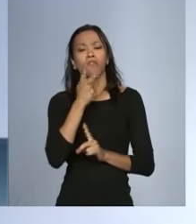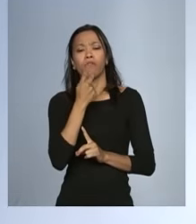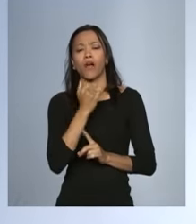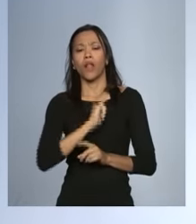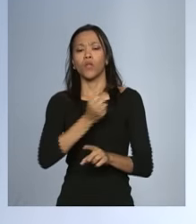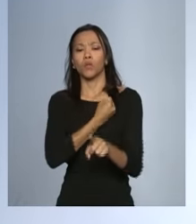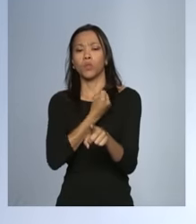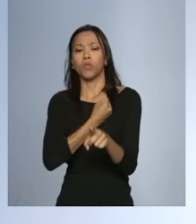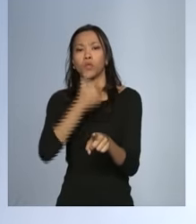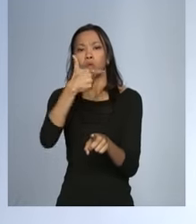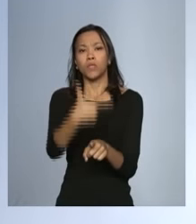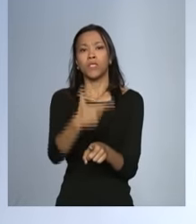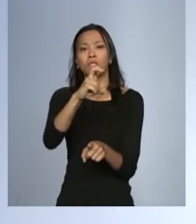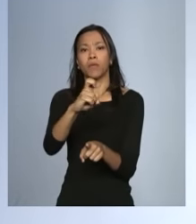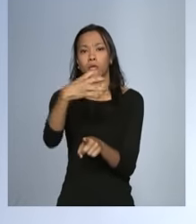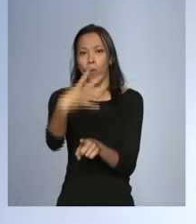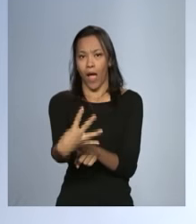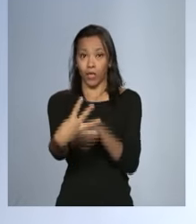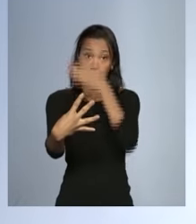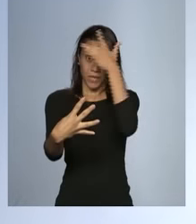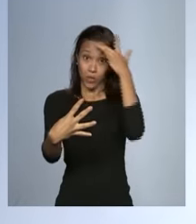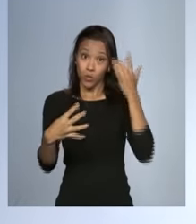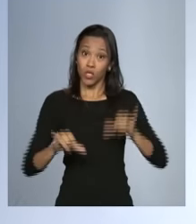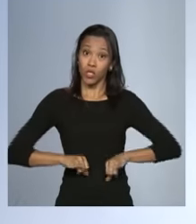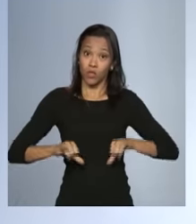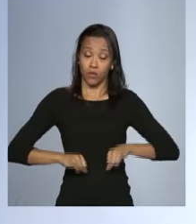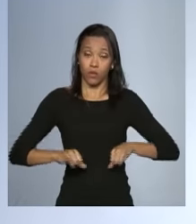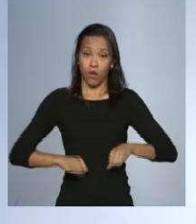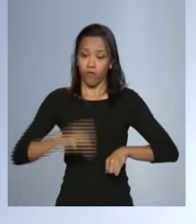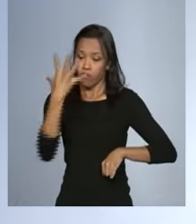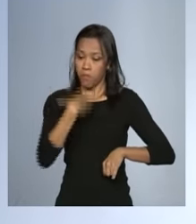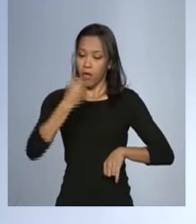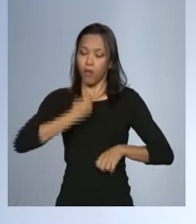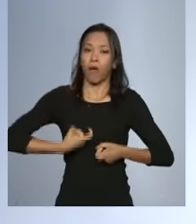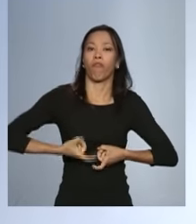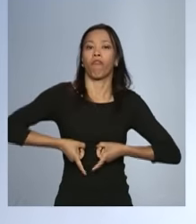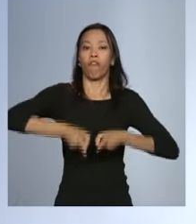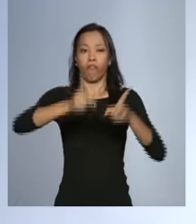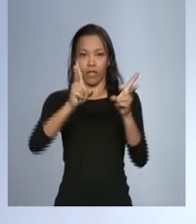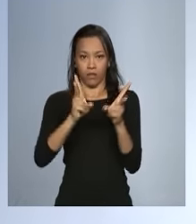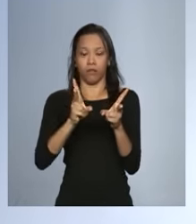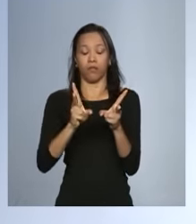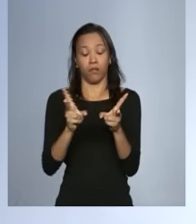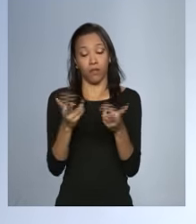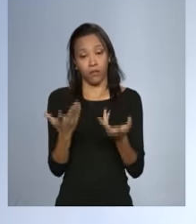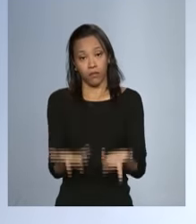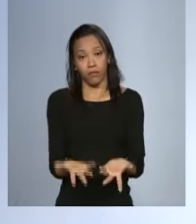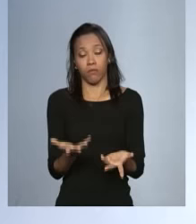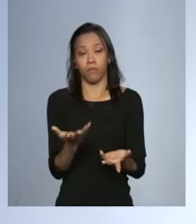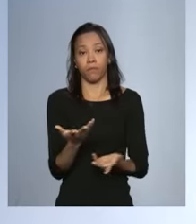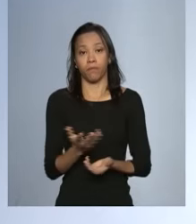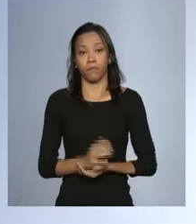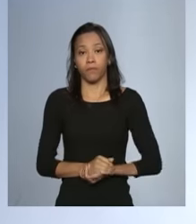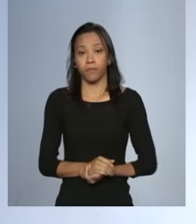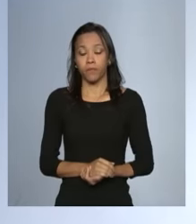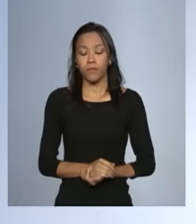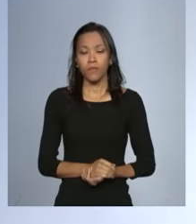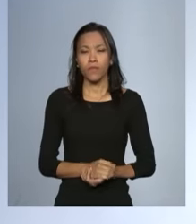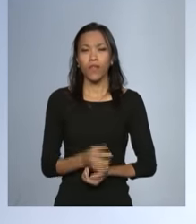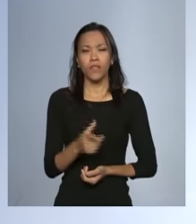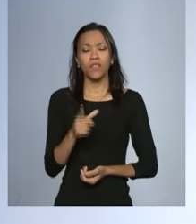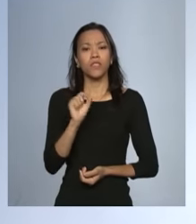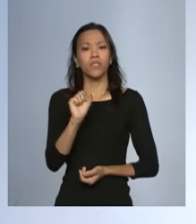24 vítimas de tráfico de pessoas tendo aquela divisão eh de